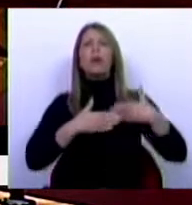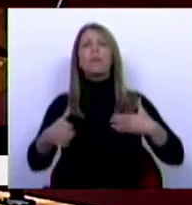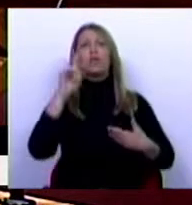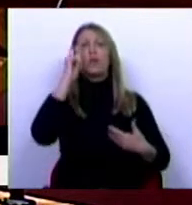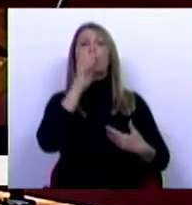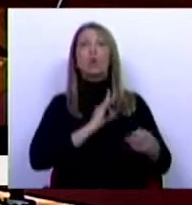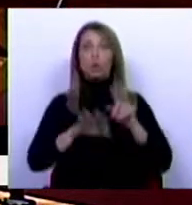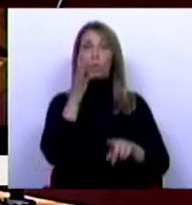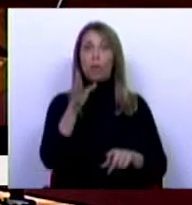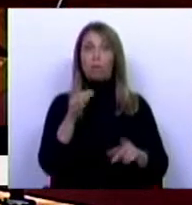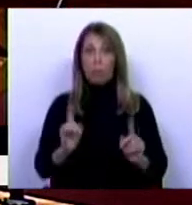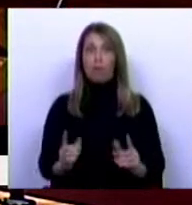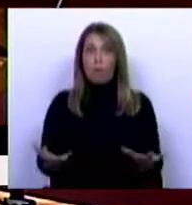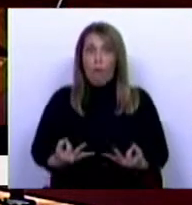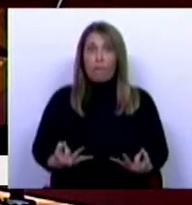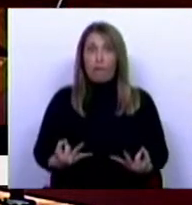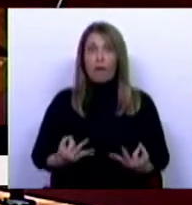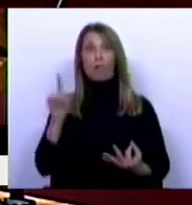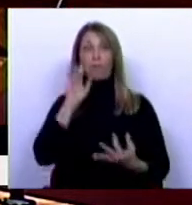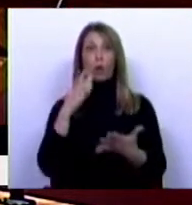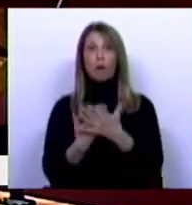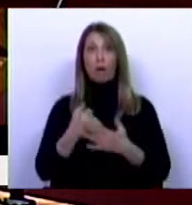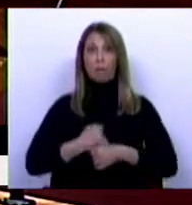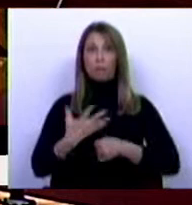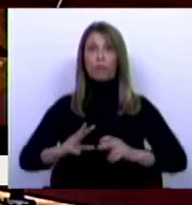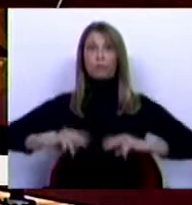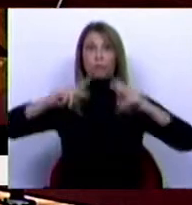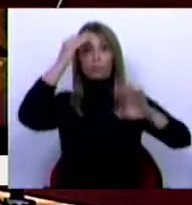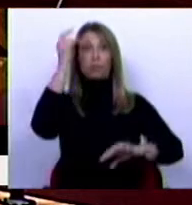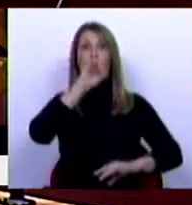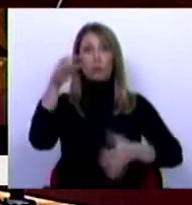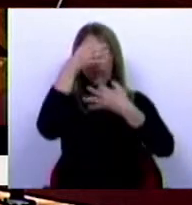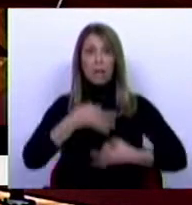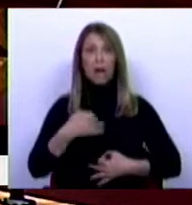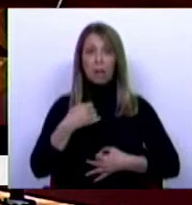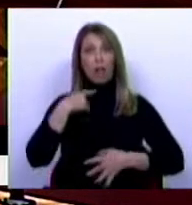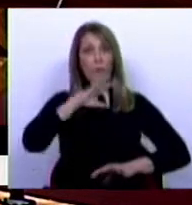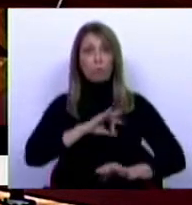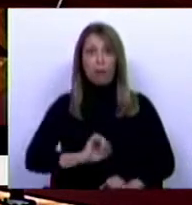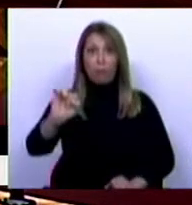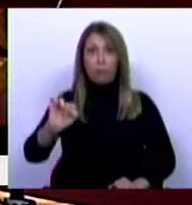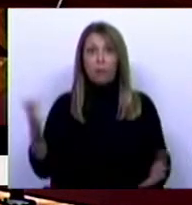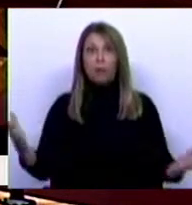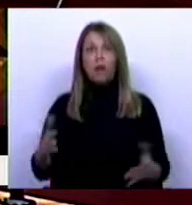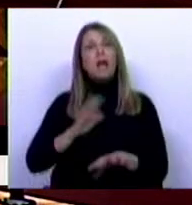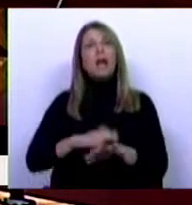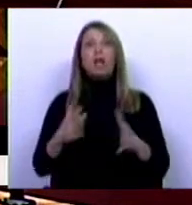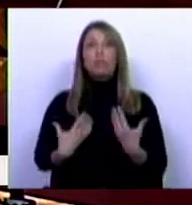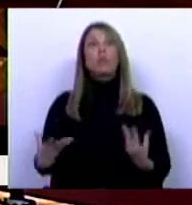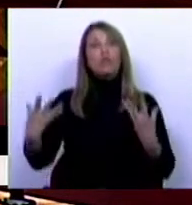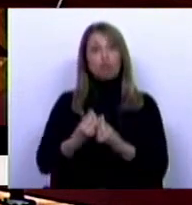esse um processo de valorização da carreira do professor, da sua dignidade profissional? A esquerda esteve connosco neste